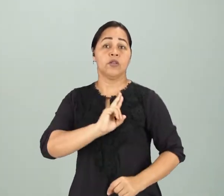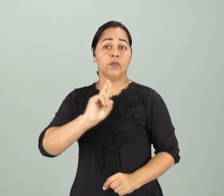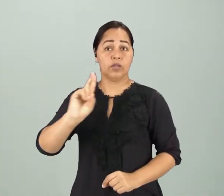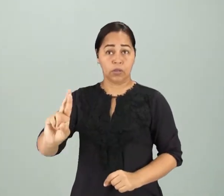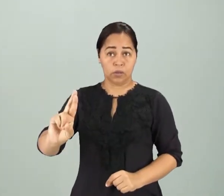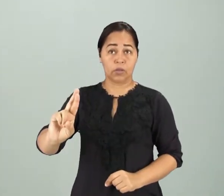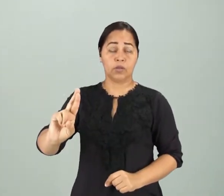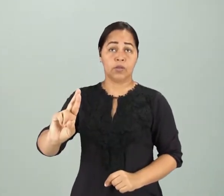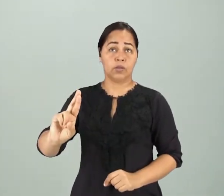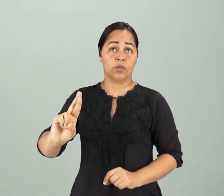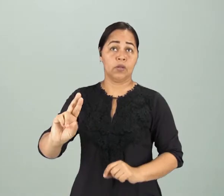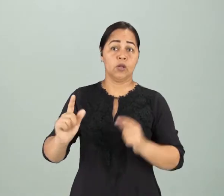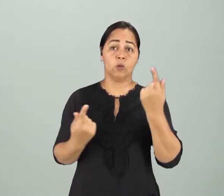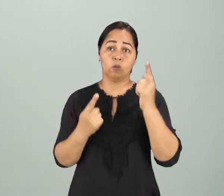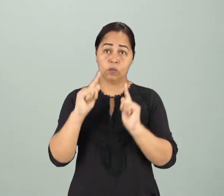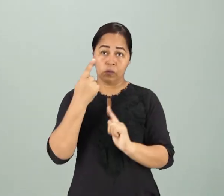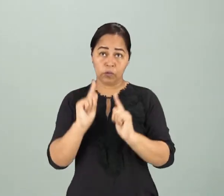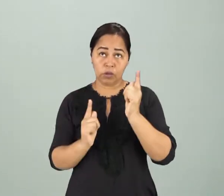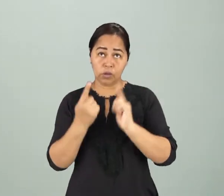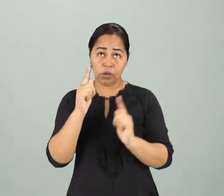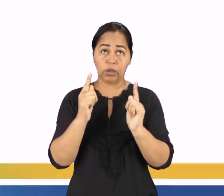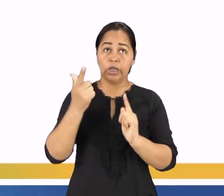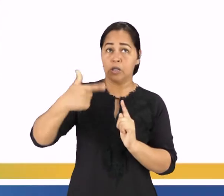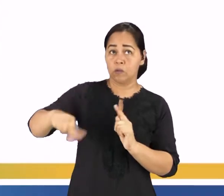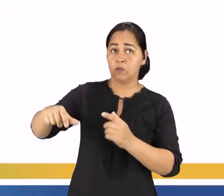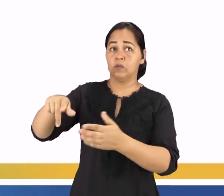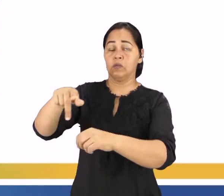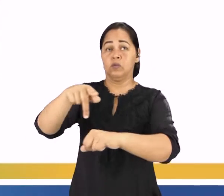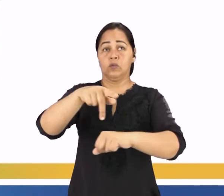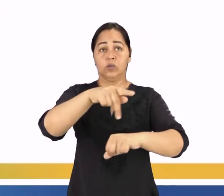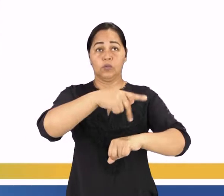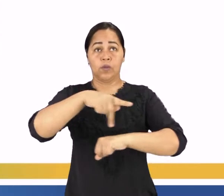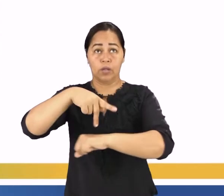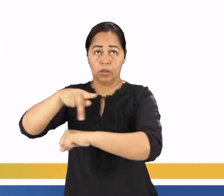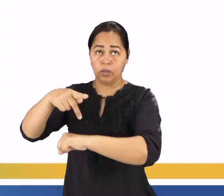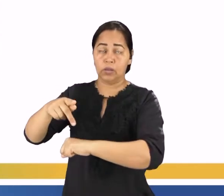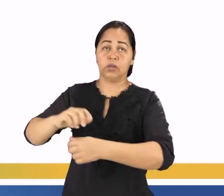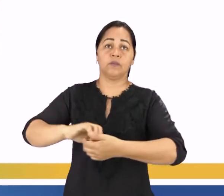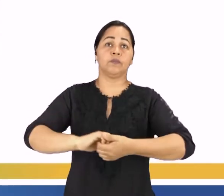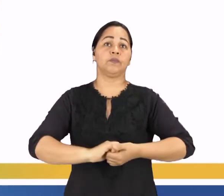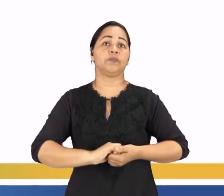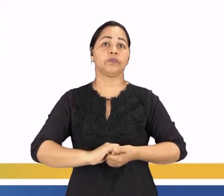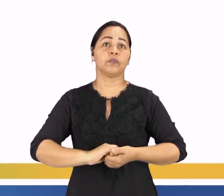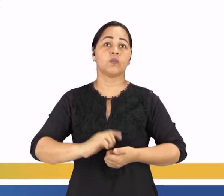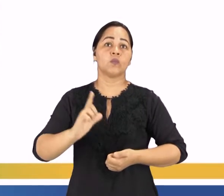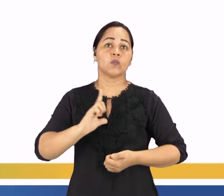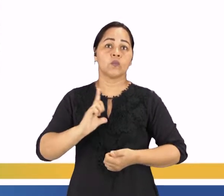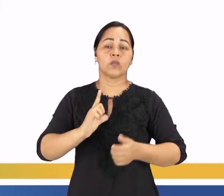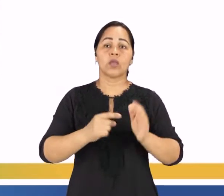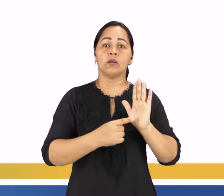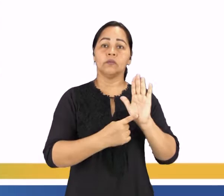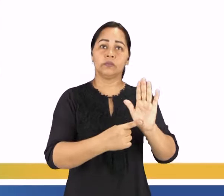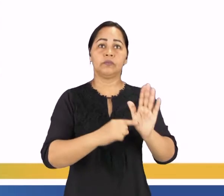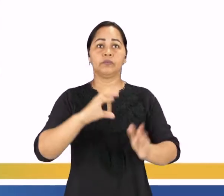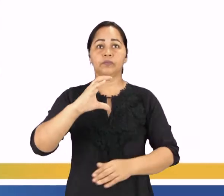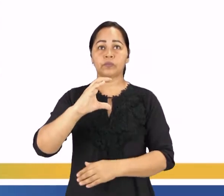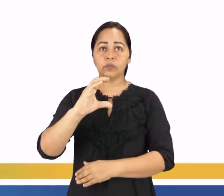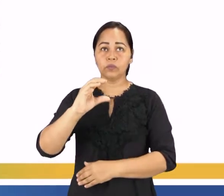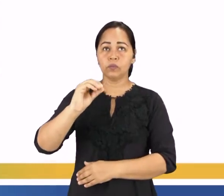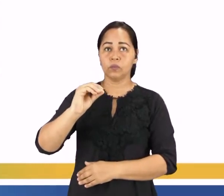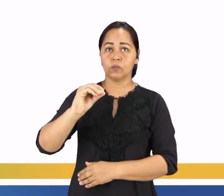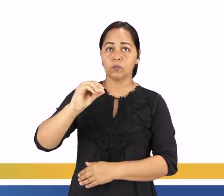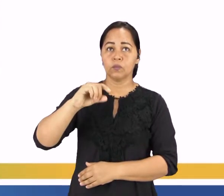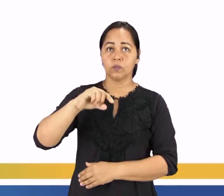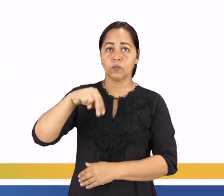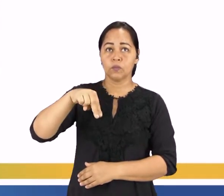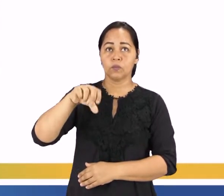lugares. Bom, temos aqui essa primeira parte do contexto histórico, que diz o seguinte: nomeado cônsul-geral do Chile em